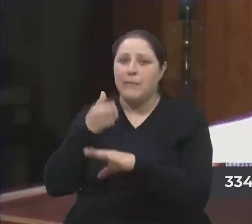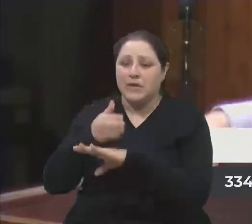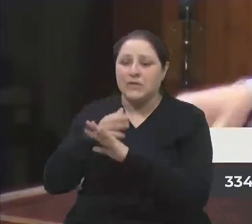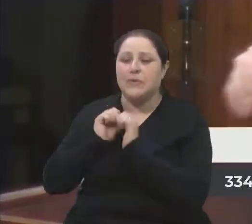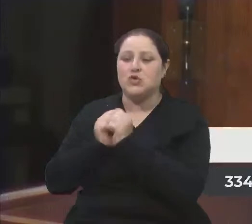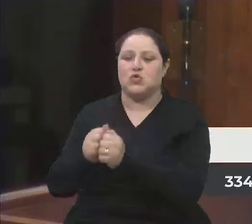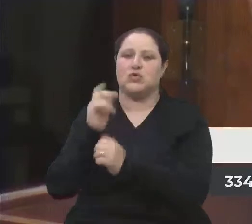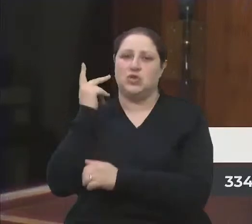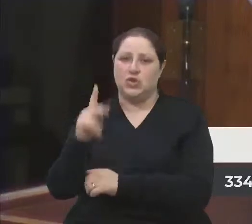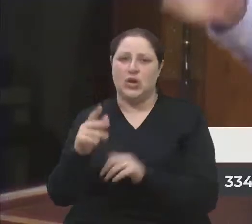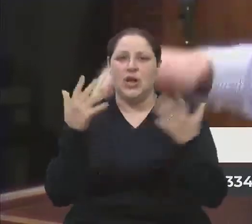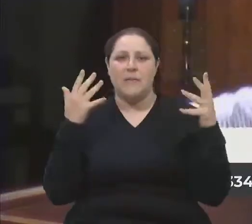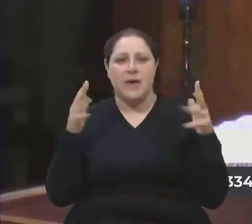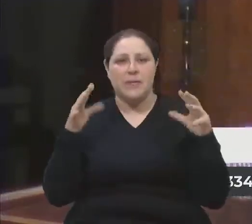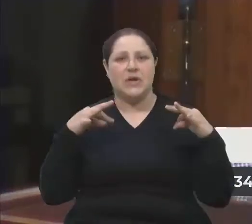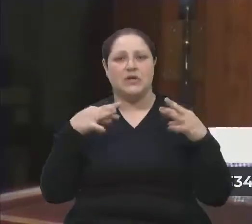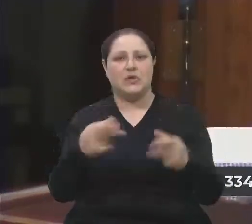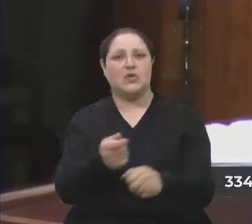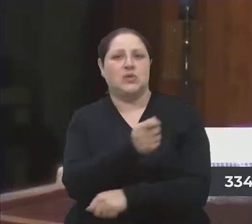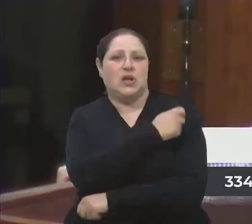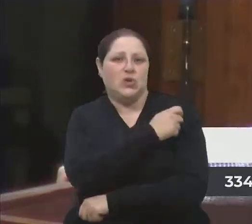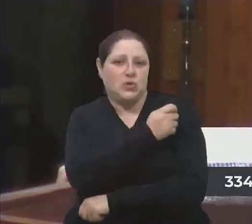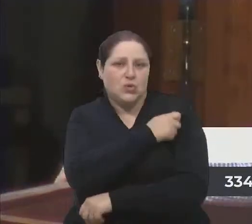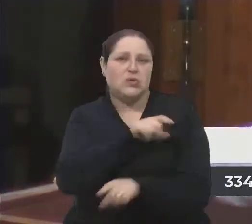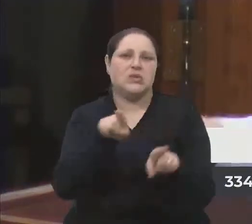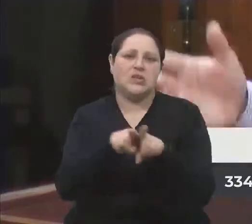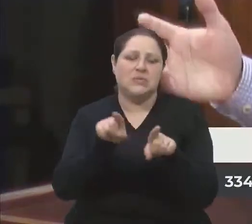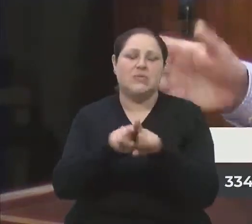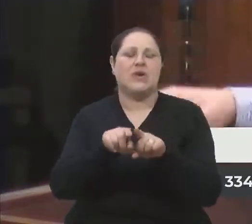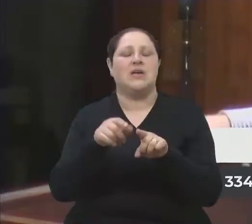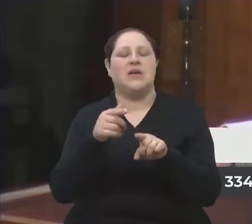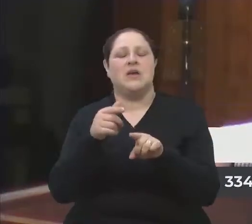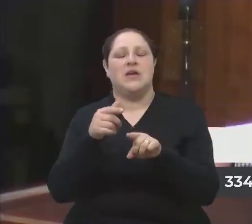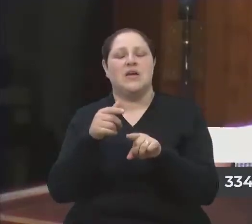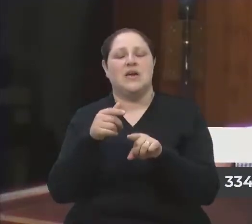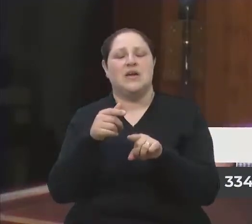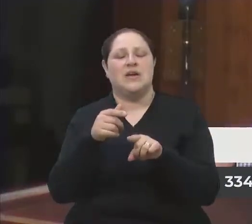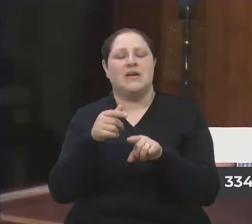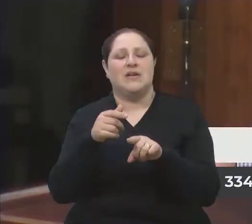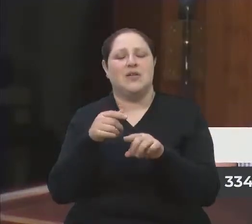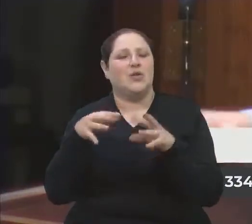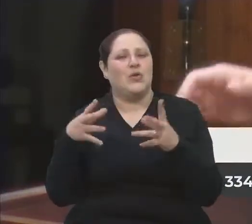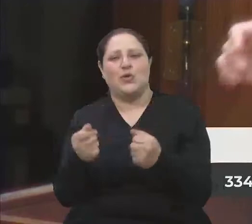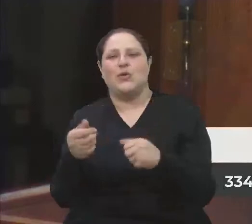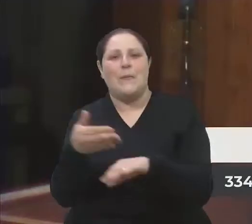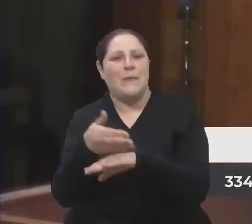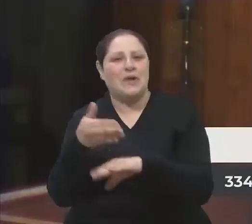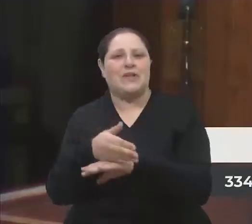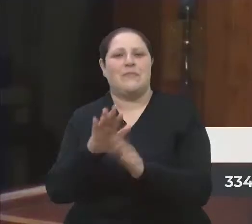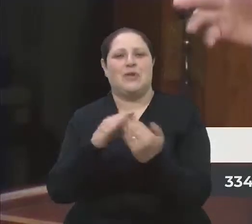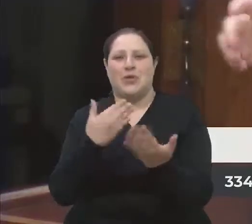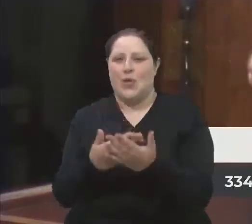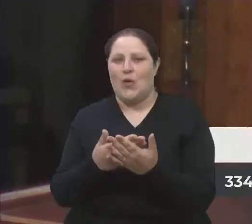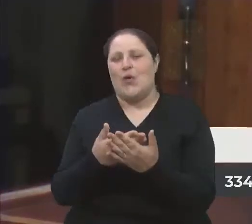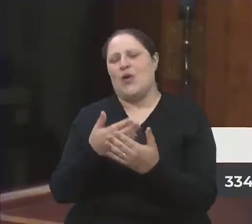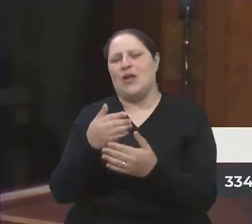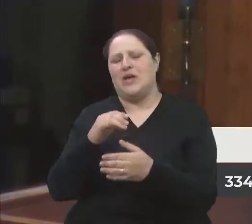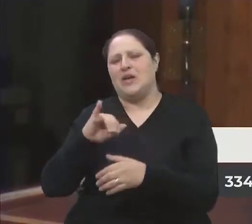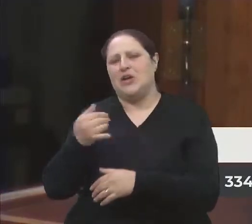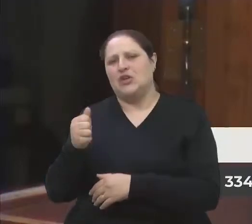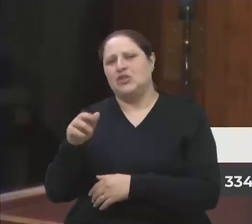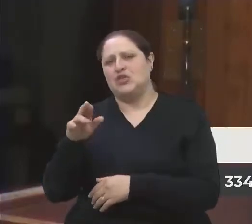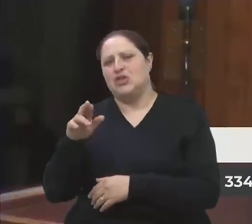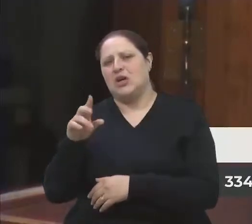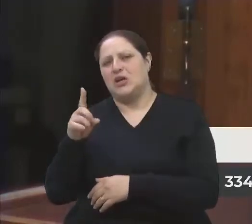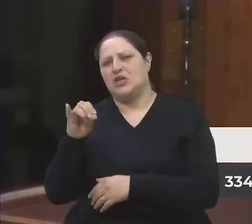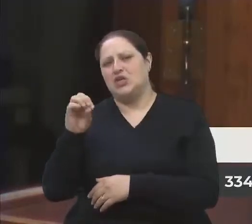parabéns aos alunos, que não são unicamente do Serrano, mas dos bairros arredores que utilizam essa escola, como Jardim Adorado,